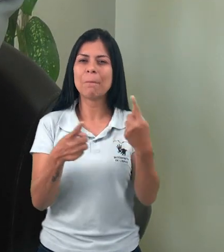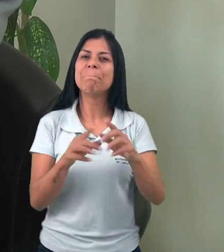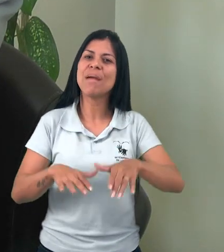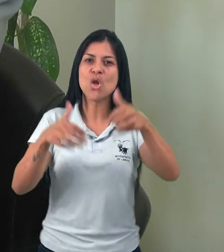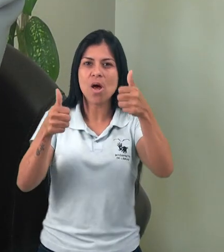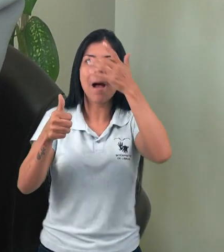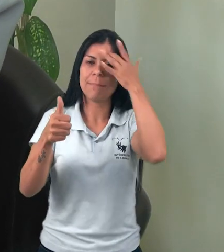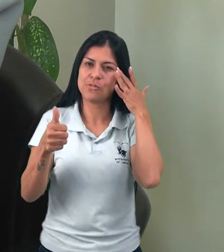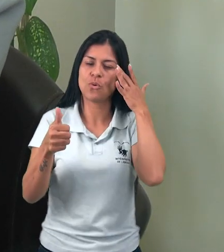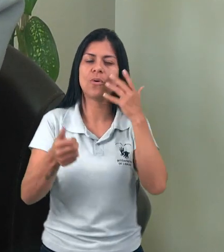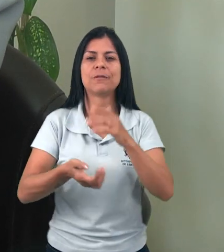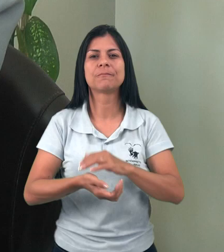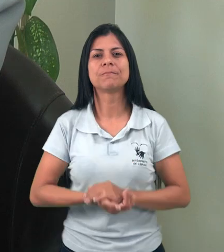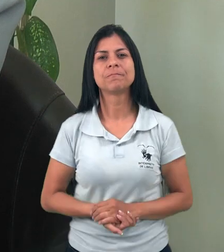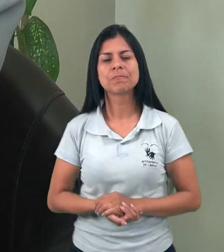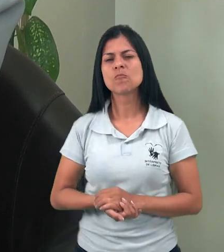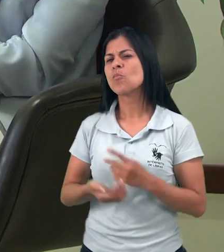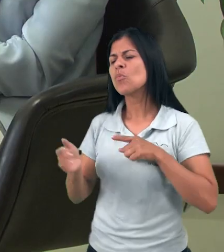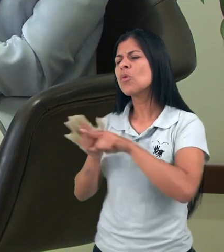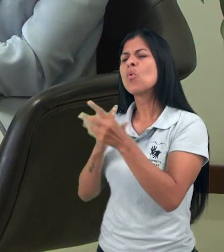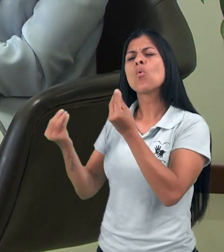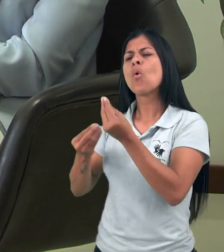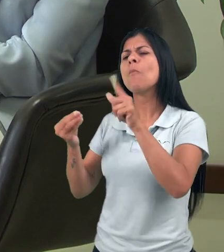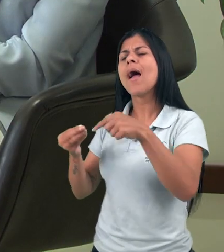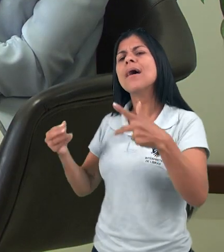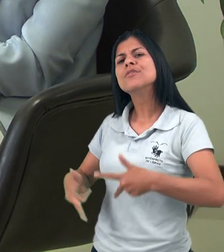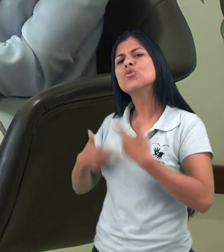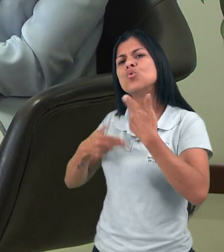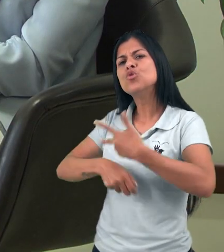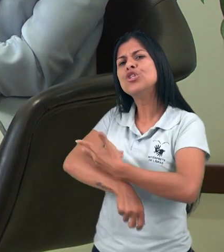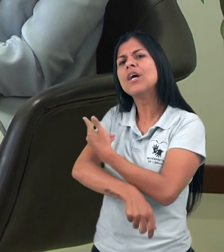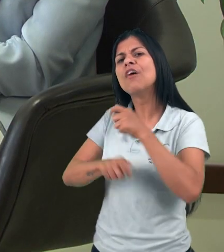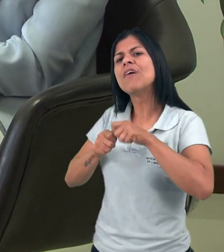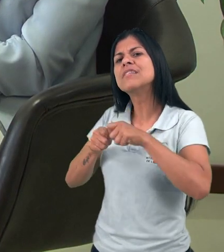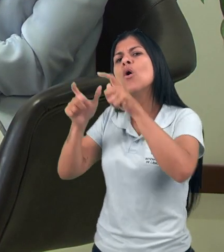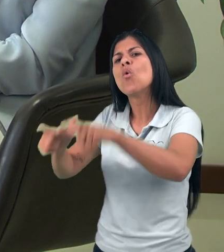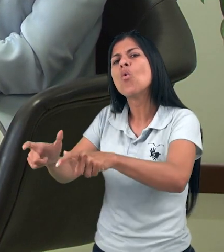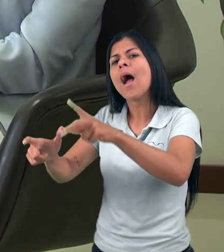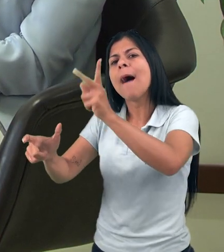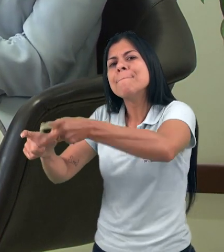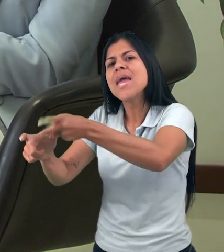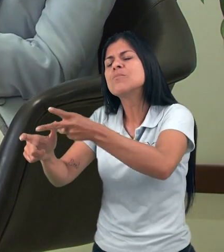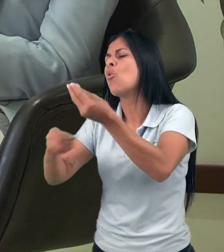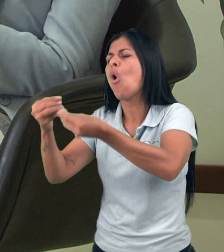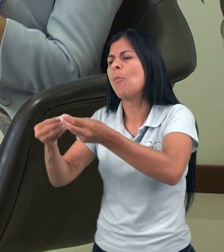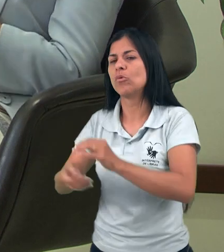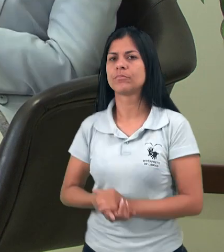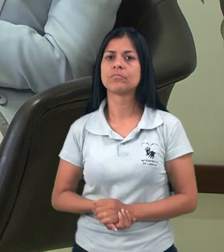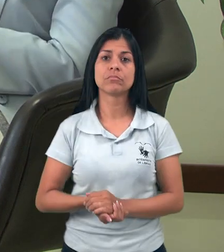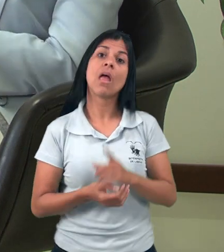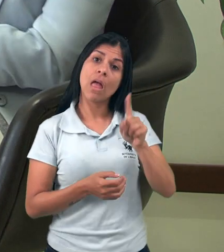lesões para um possível câncer de pele. Que tipo de cirurgia que pode ser feita no próprio local, professora? São